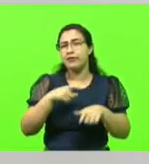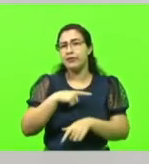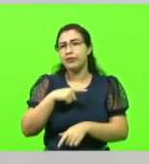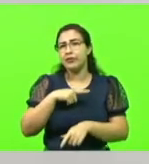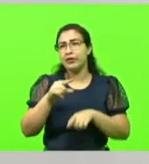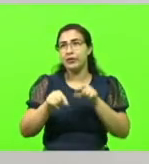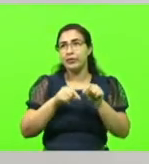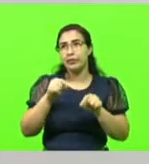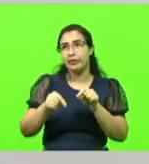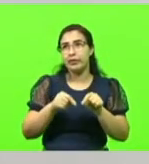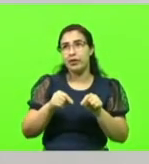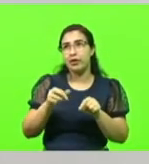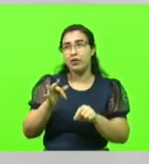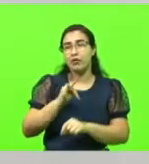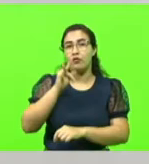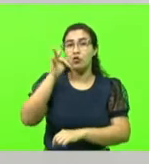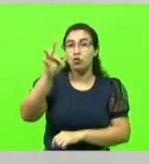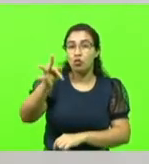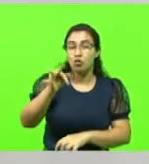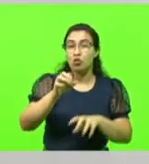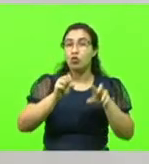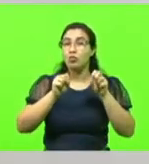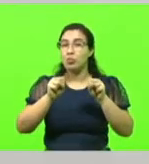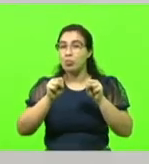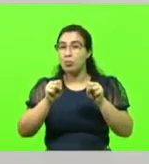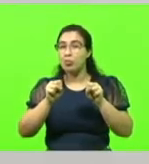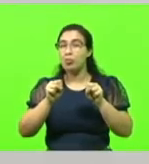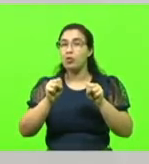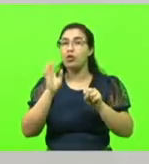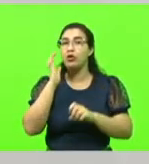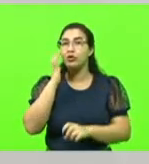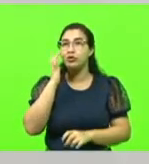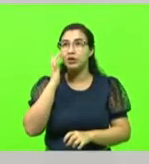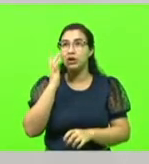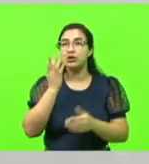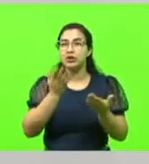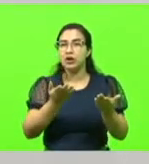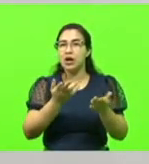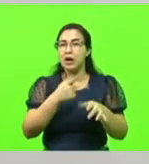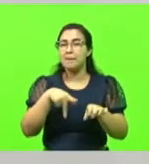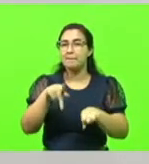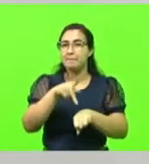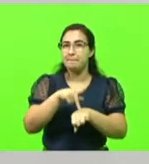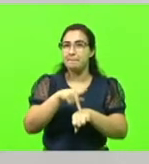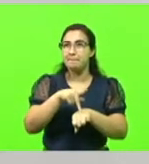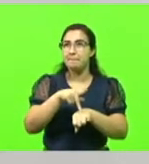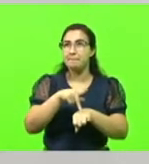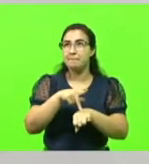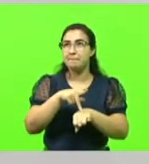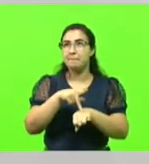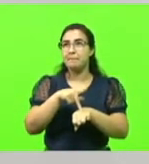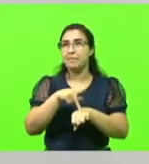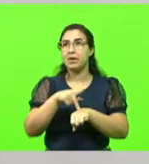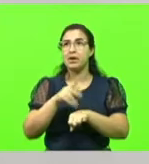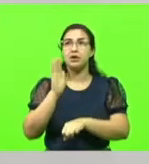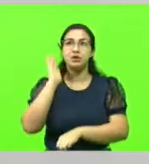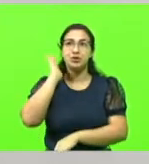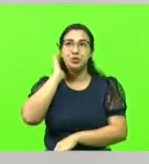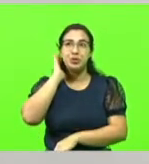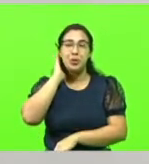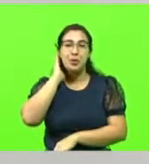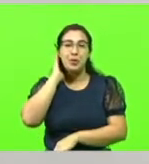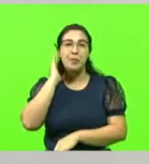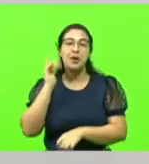para o futuro, considerando que eles acreditam que boa parte do país, principalmente a nossa